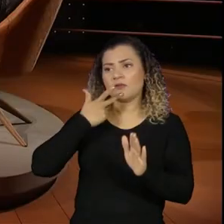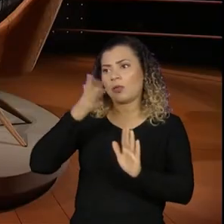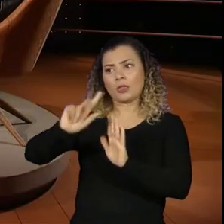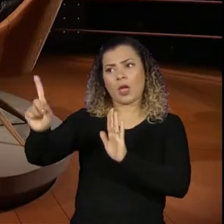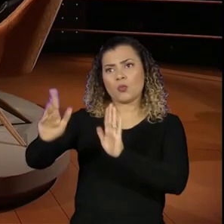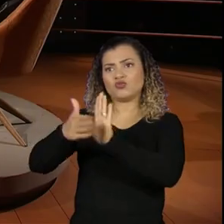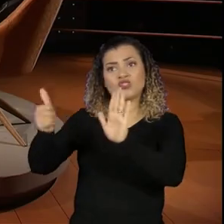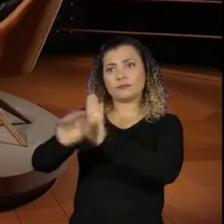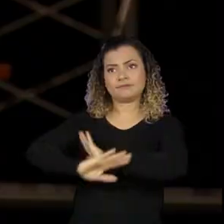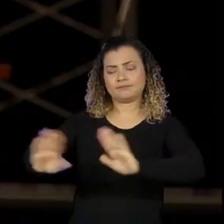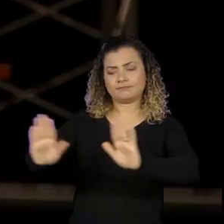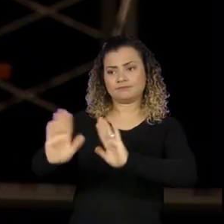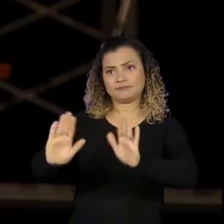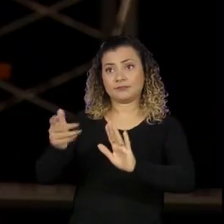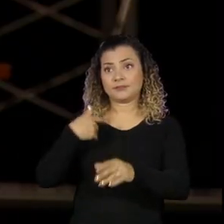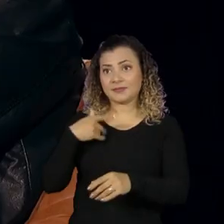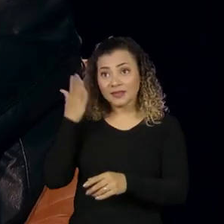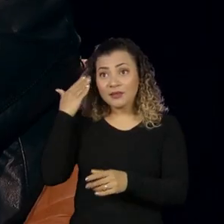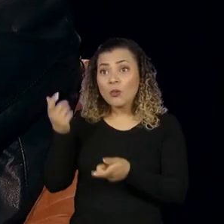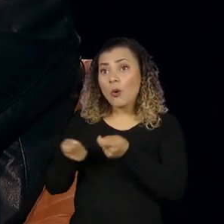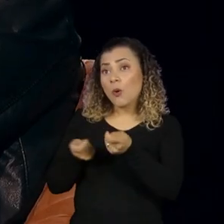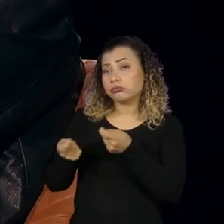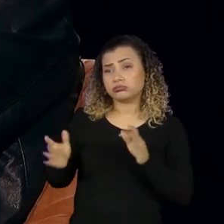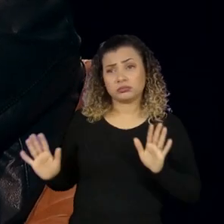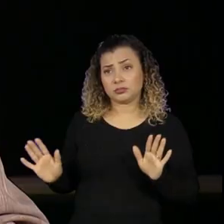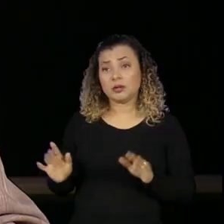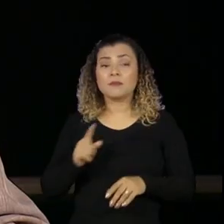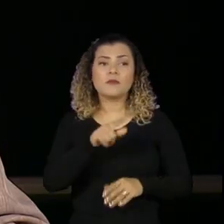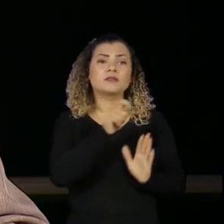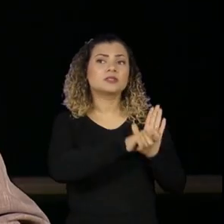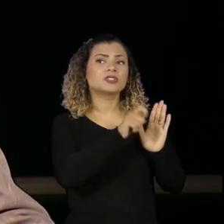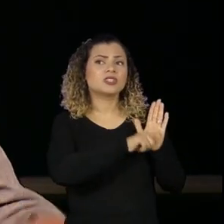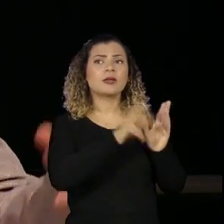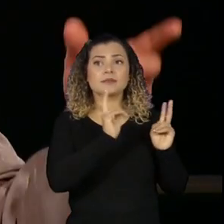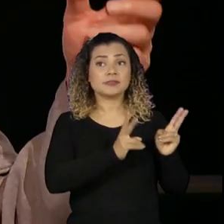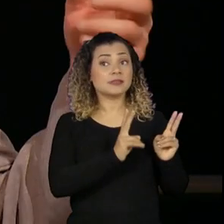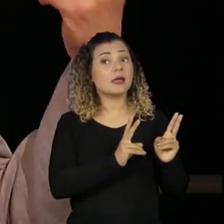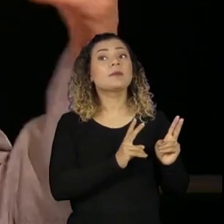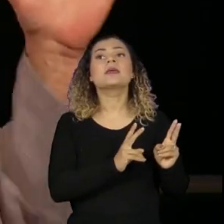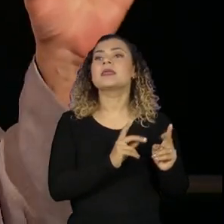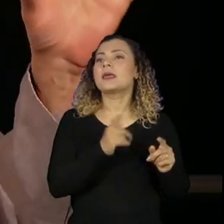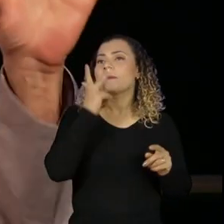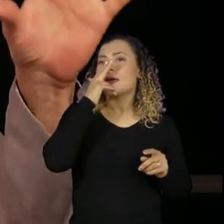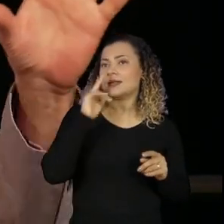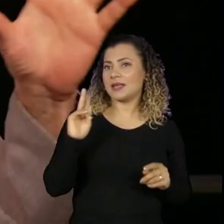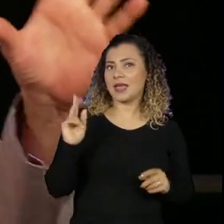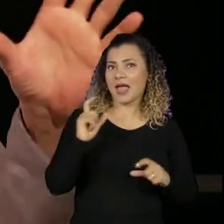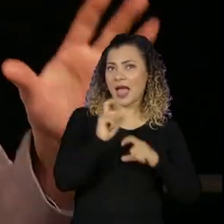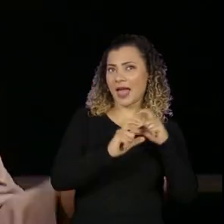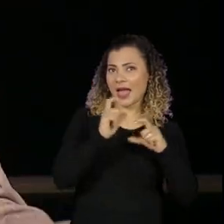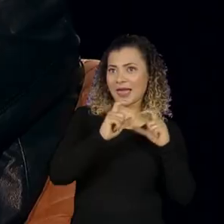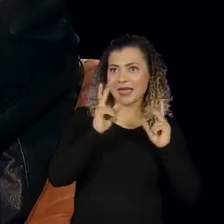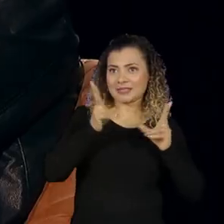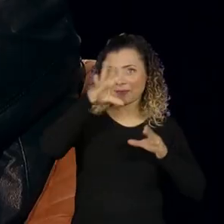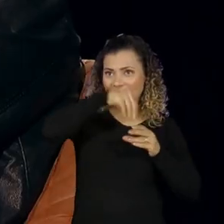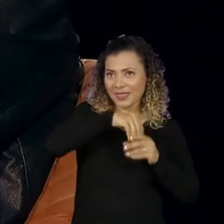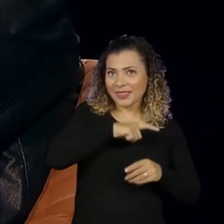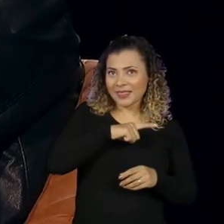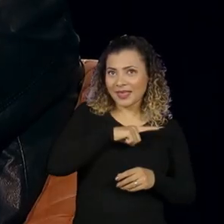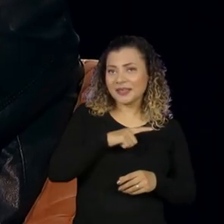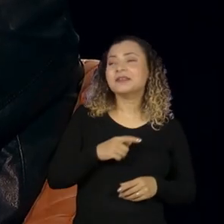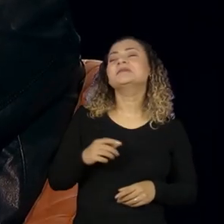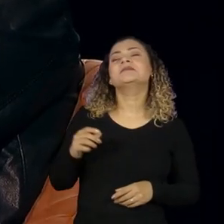bro. Pode parar. Agora, quando você escreve, você sempre tem, por exemplo, HQ está ali presente?